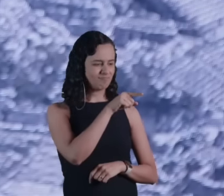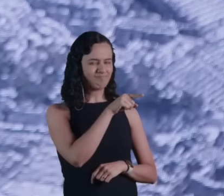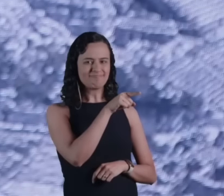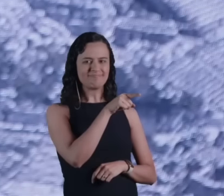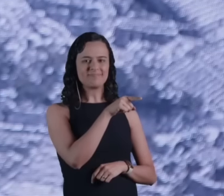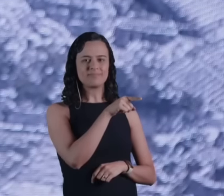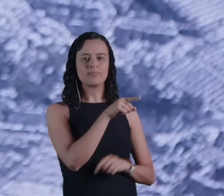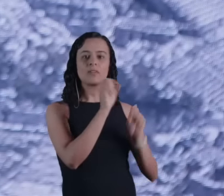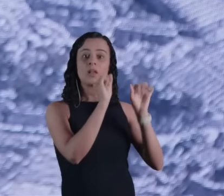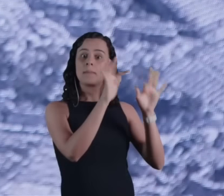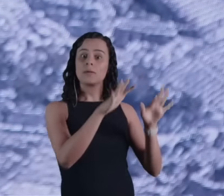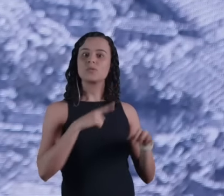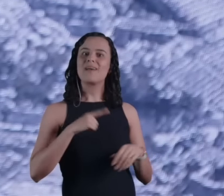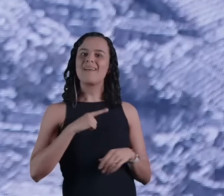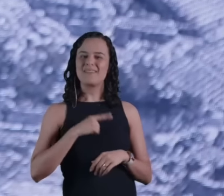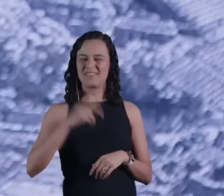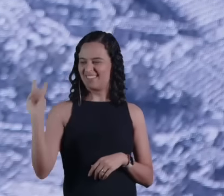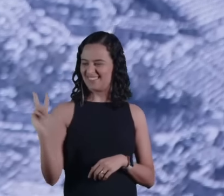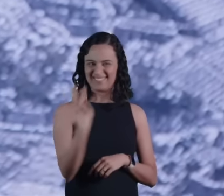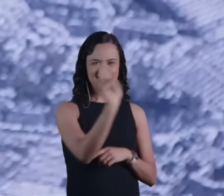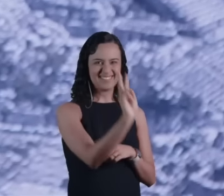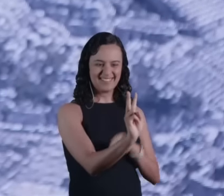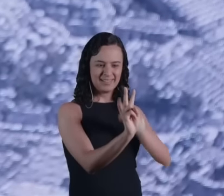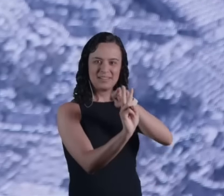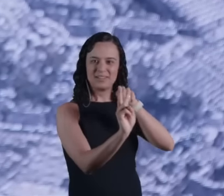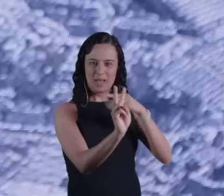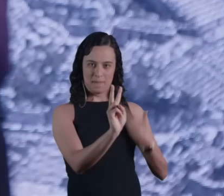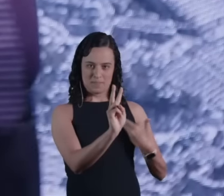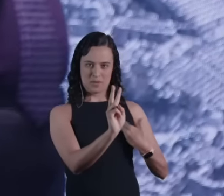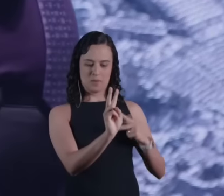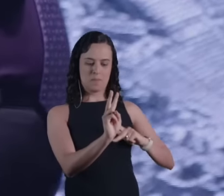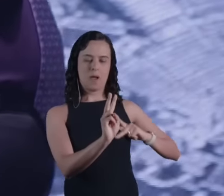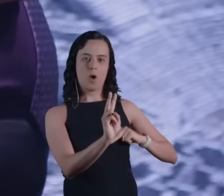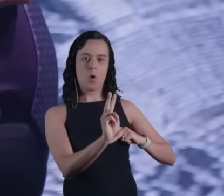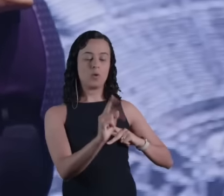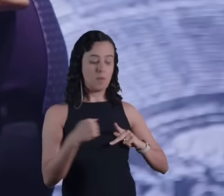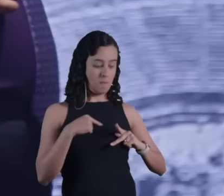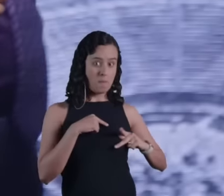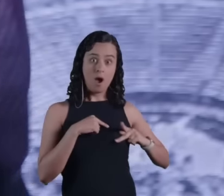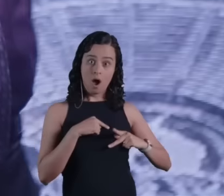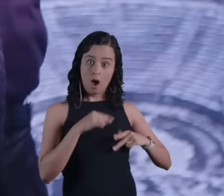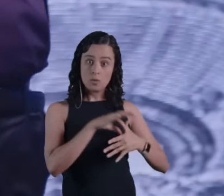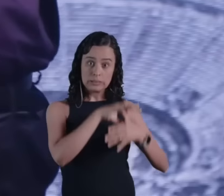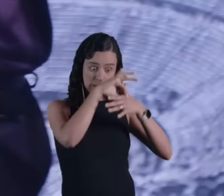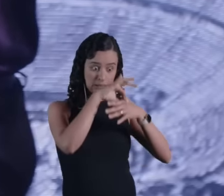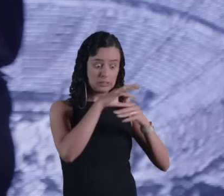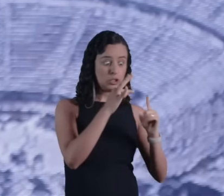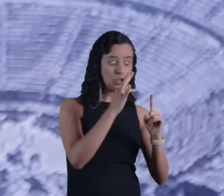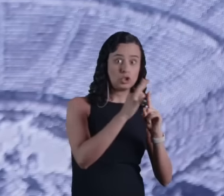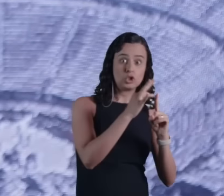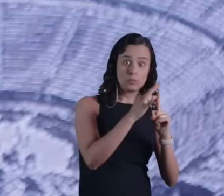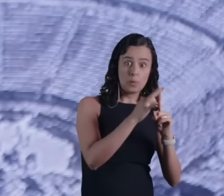abençoados por Priscila e Áquila, tiveram como líderes Paulo, Timóteo